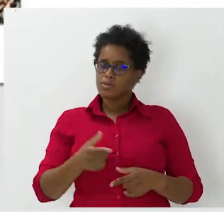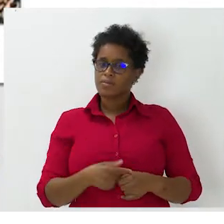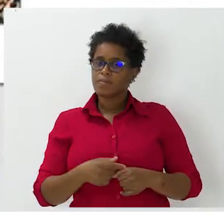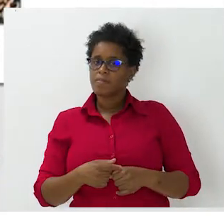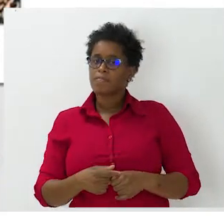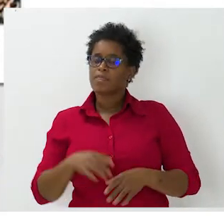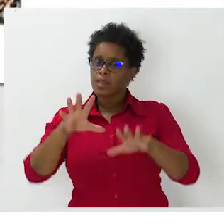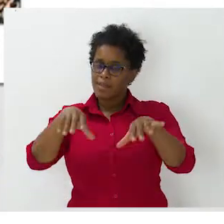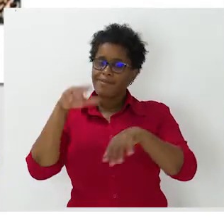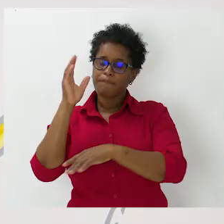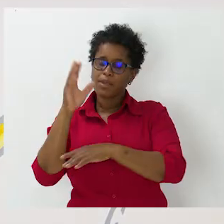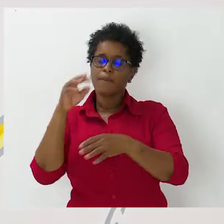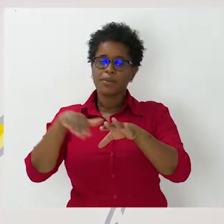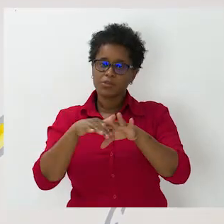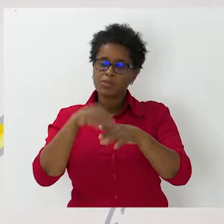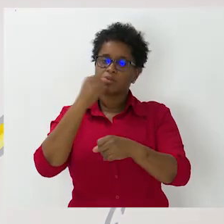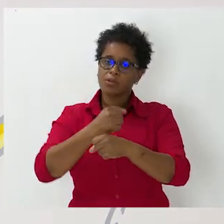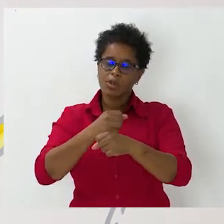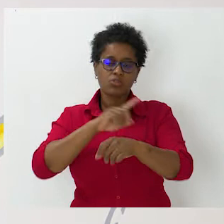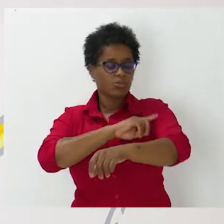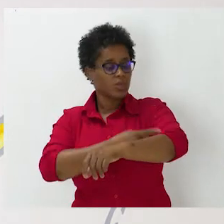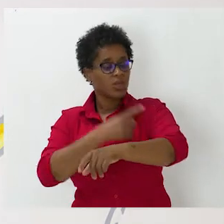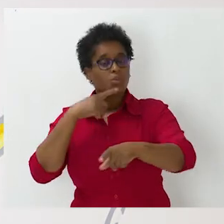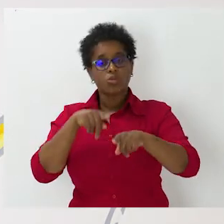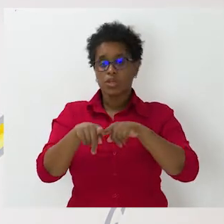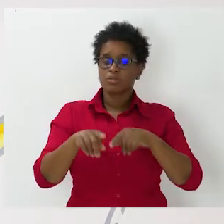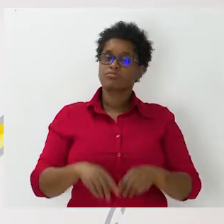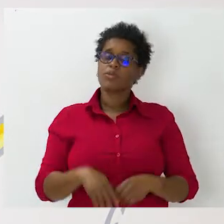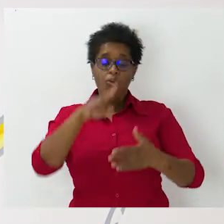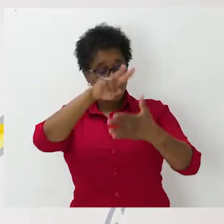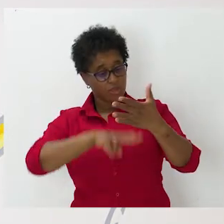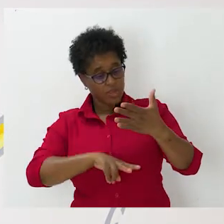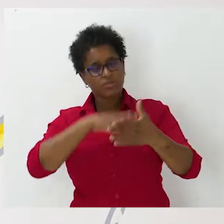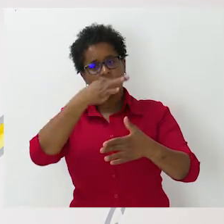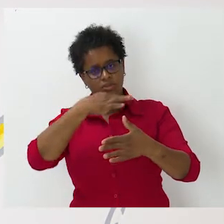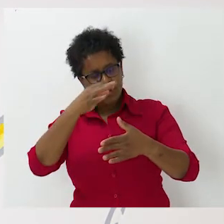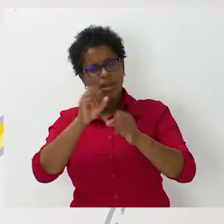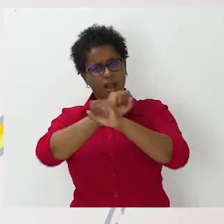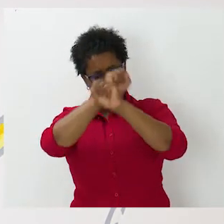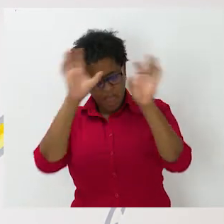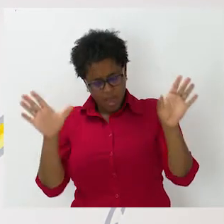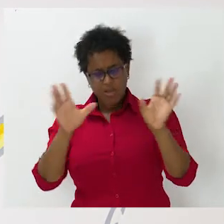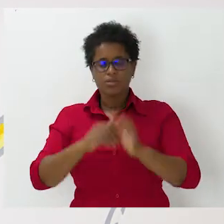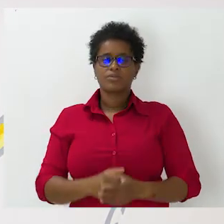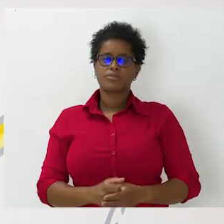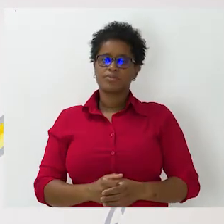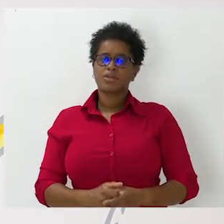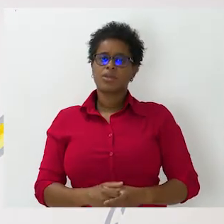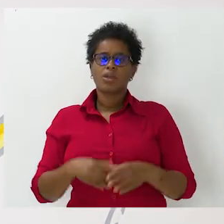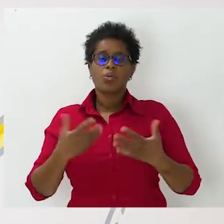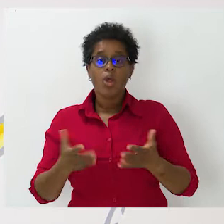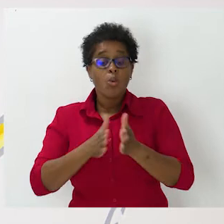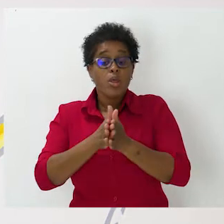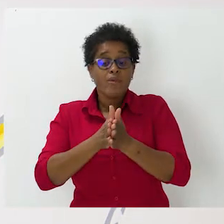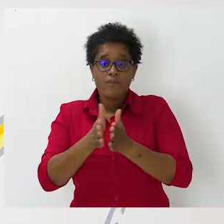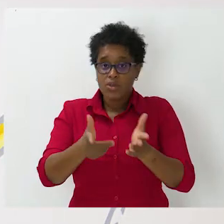poder político. O texto nos destaca, claro, o